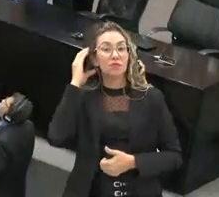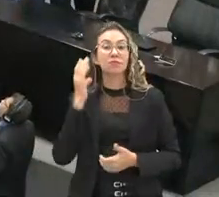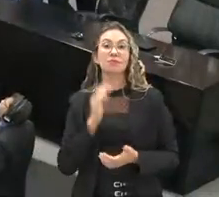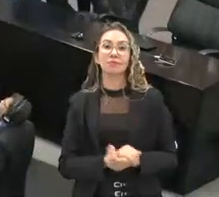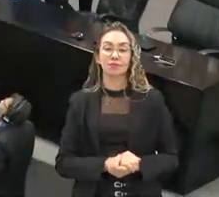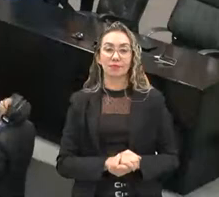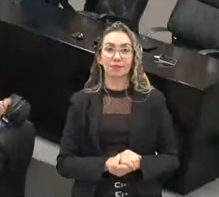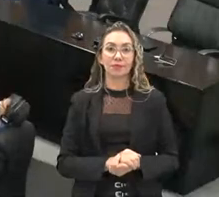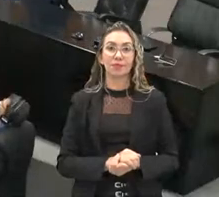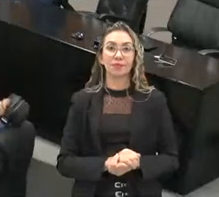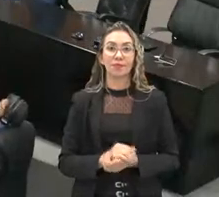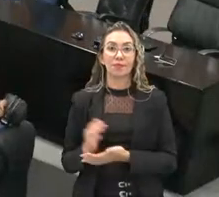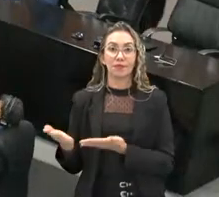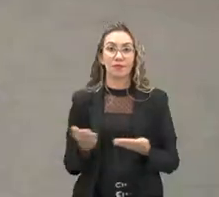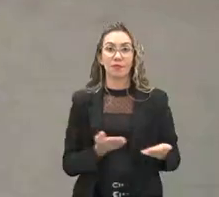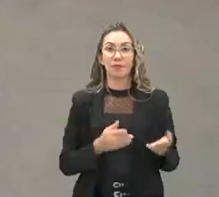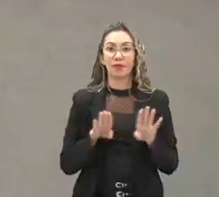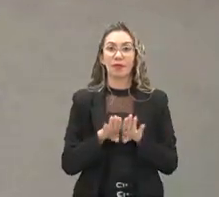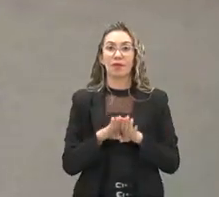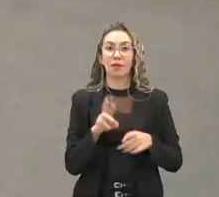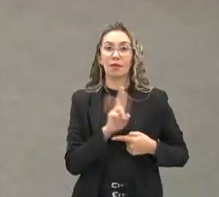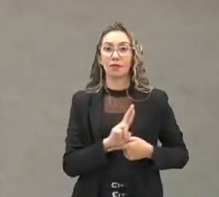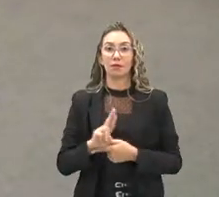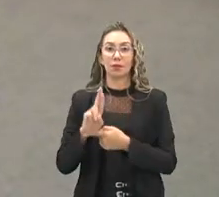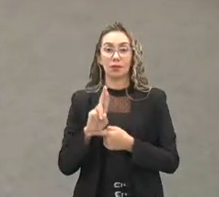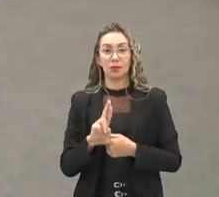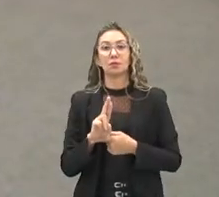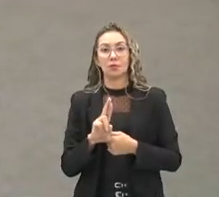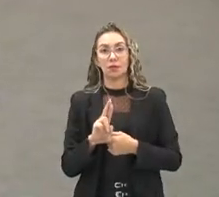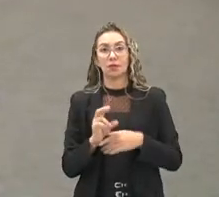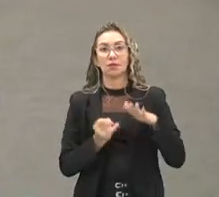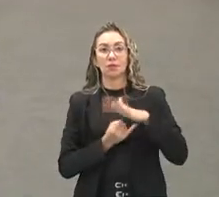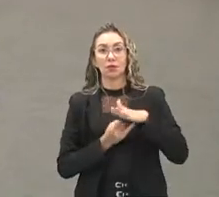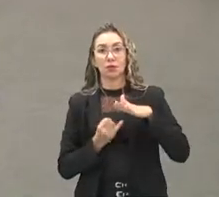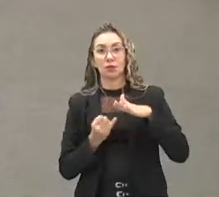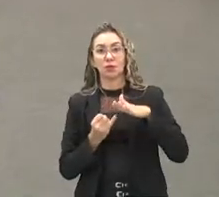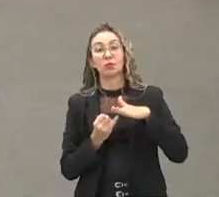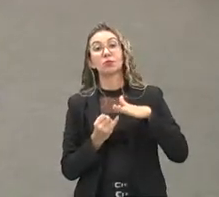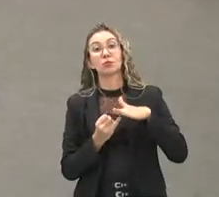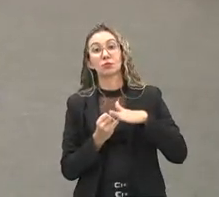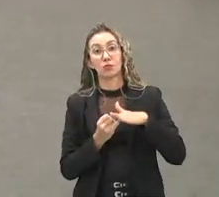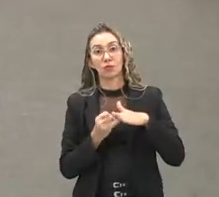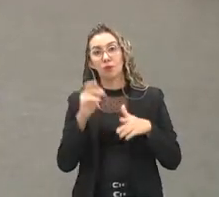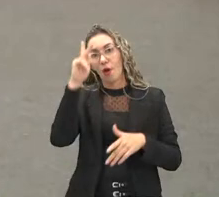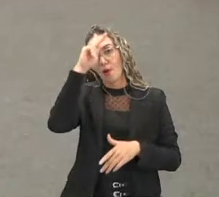Convido também, representando o Instituto Histórico Geográfico de Mato Grosso,